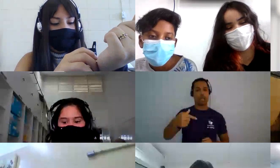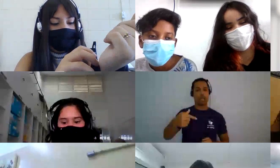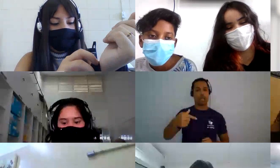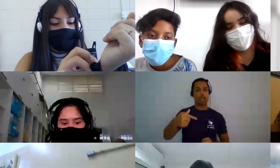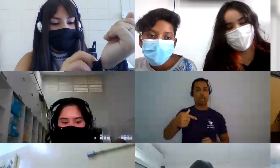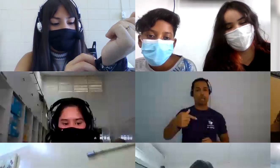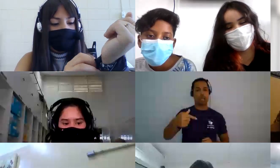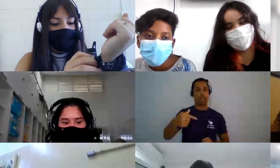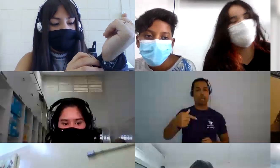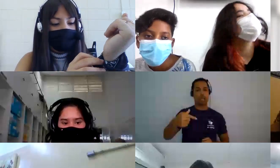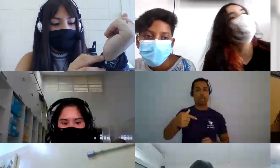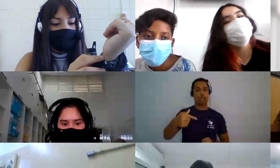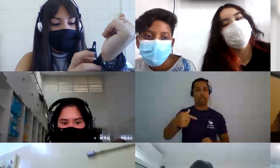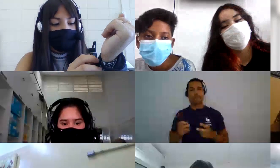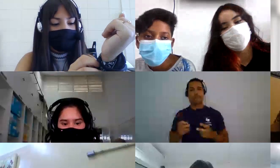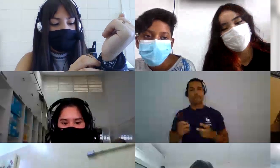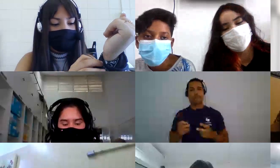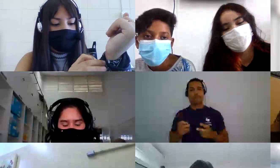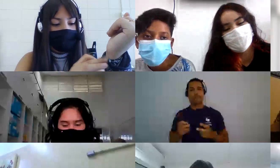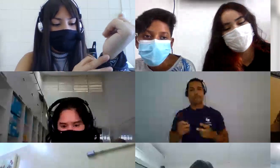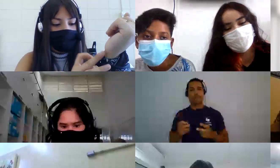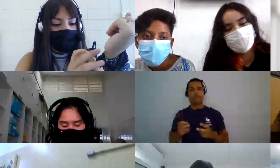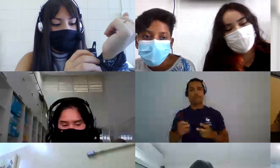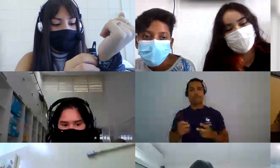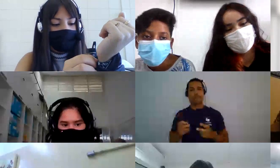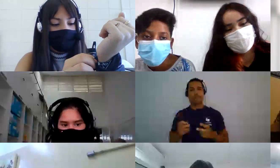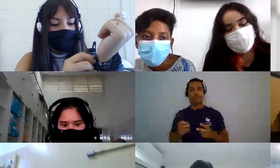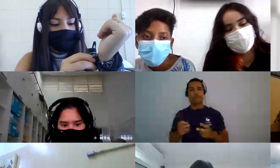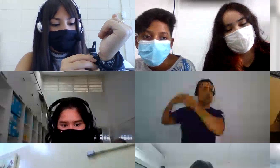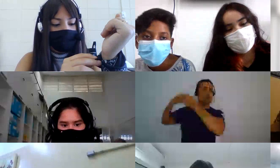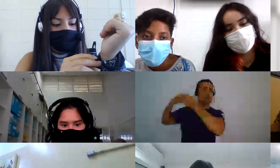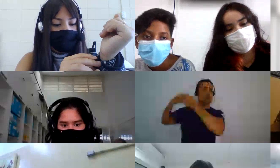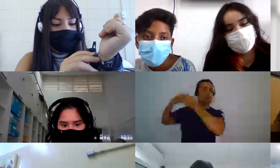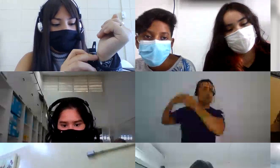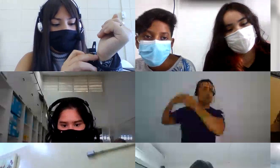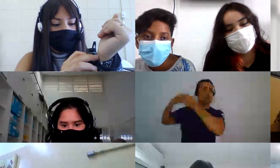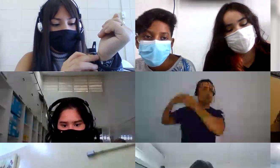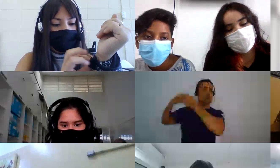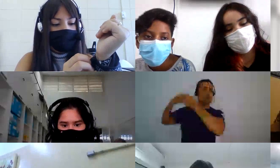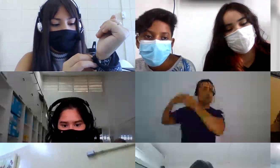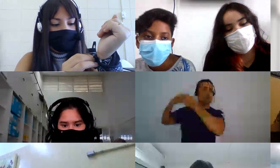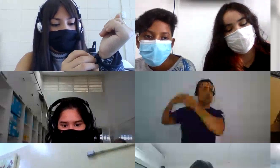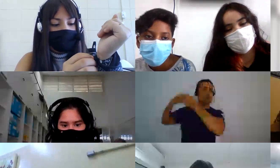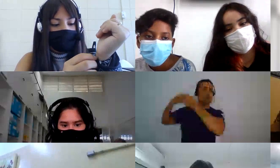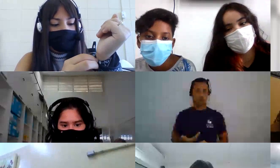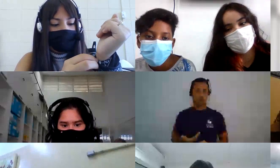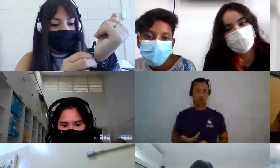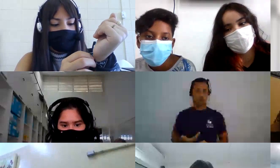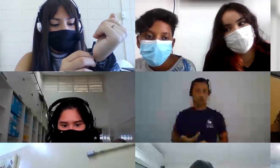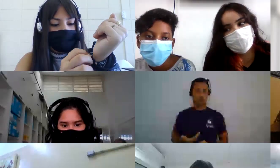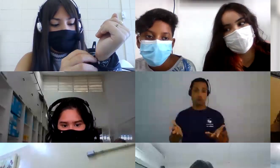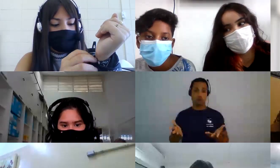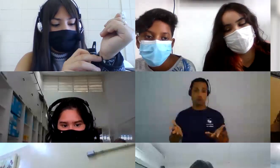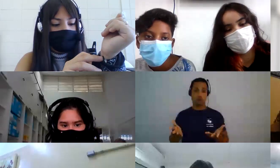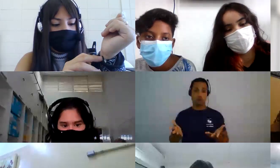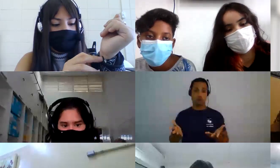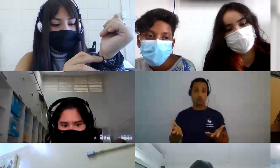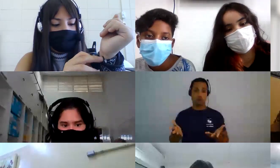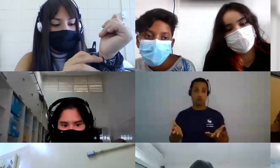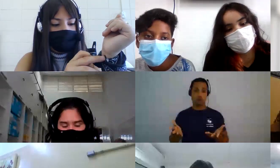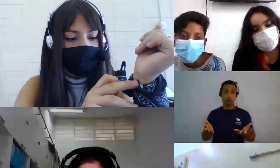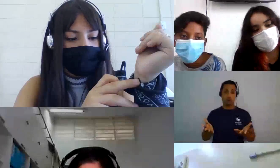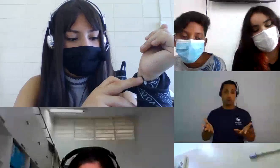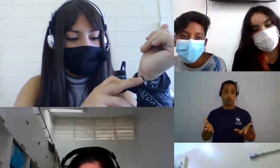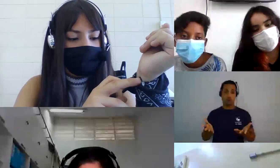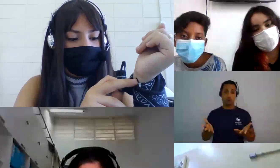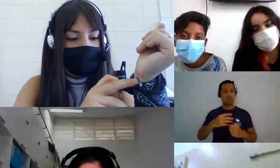filhos, vocês devem estar percebendo, né? Isso era uma geração antiga que tinha isso. Hoje tem várias pessoas que transam e não têm filhos. Então,